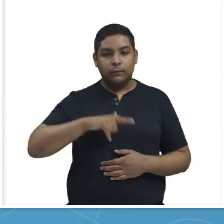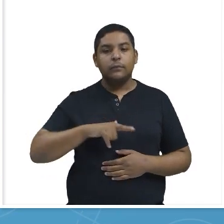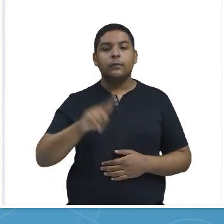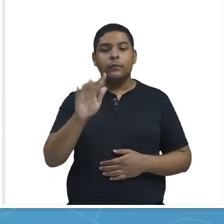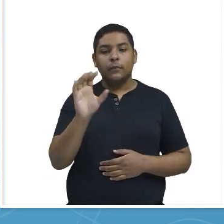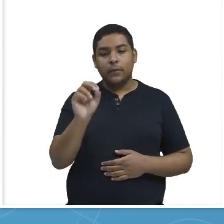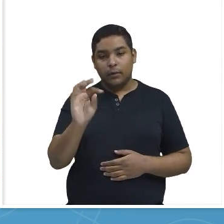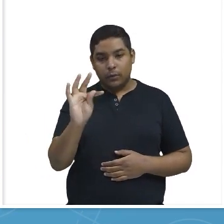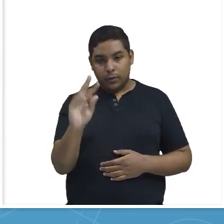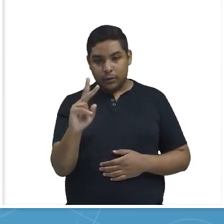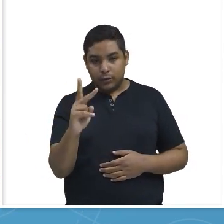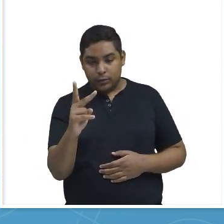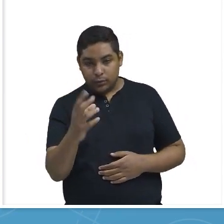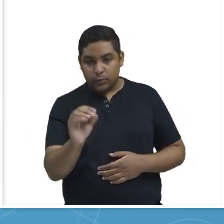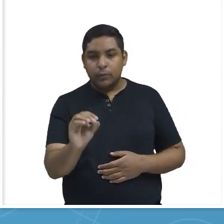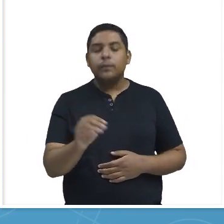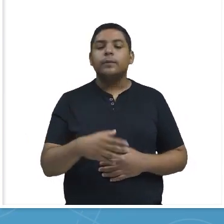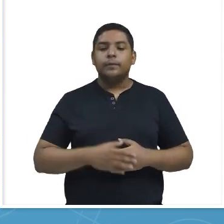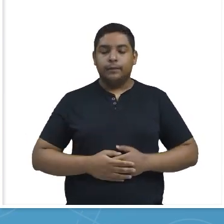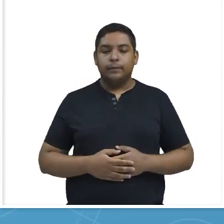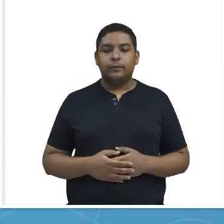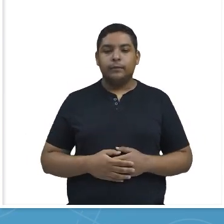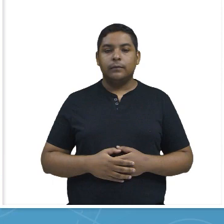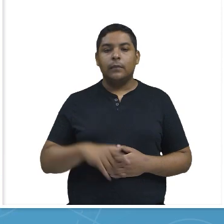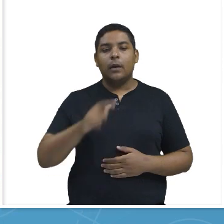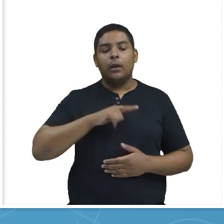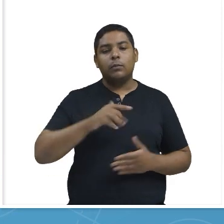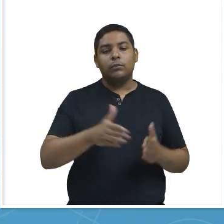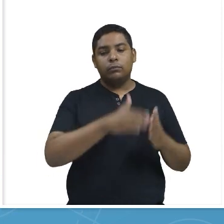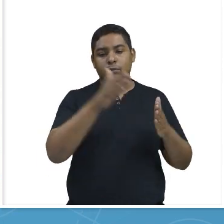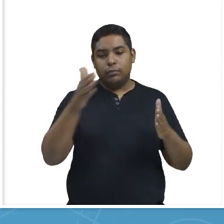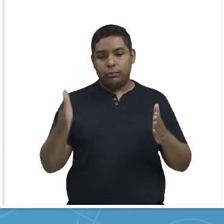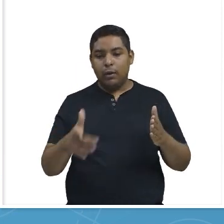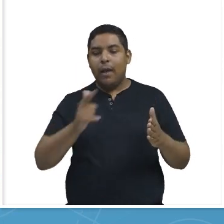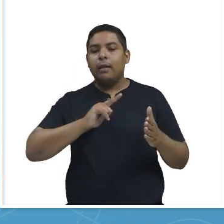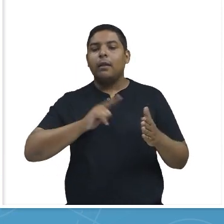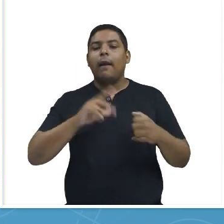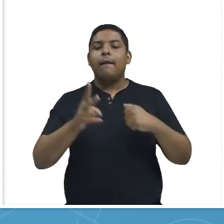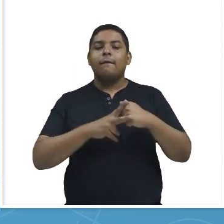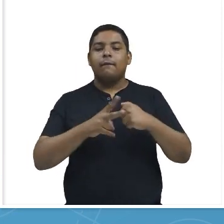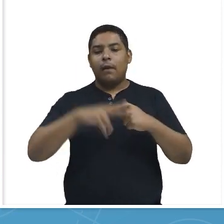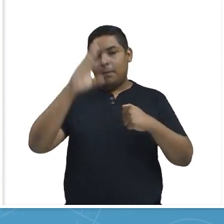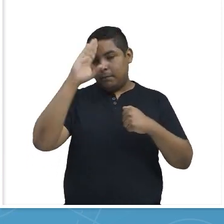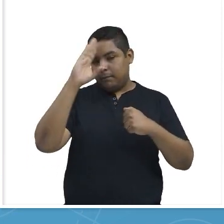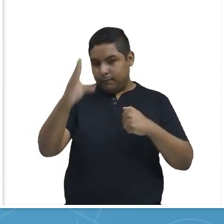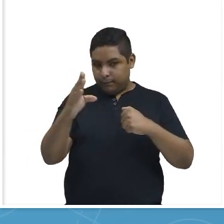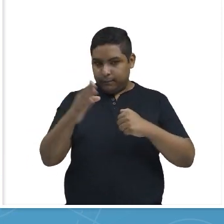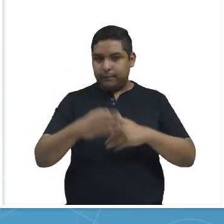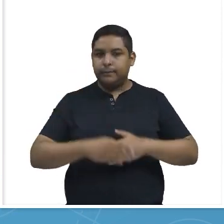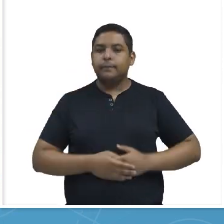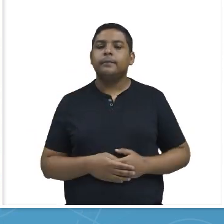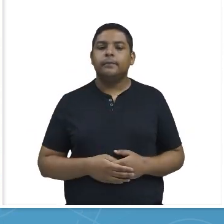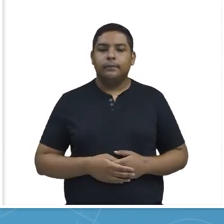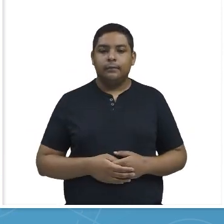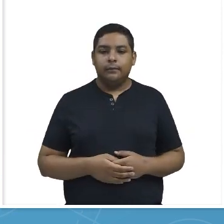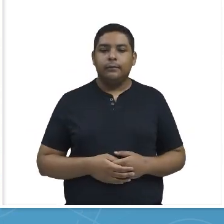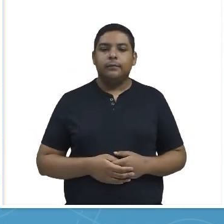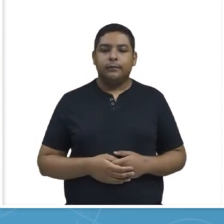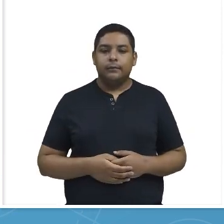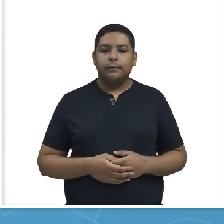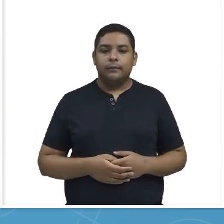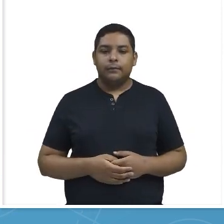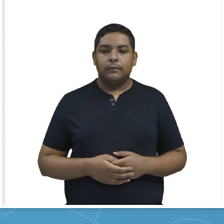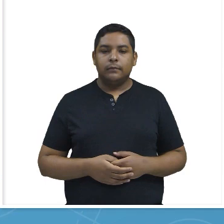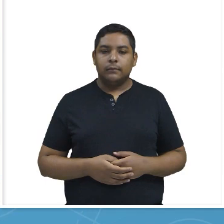futuro, seguido do verbo principal. Olha só os elementos que acompanham comigo na frase. Então, o sujeito quem é? I, eu.